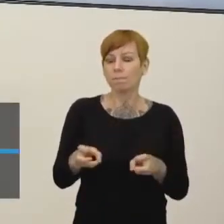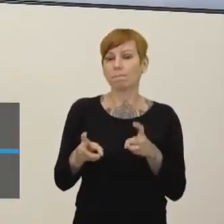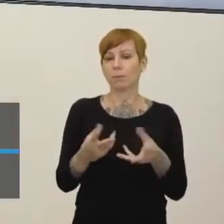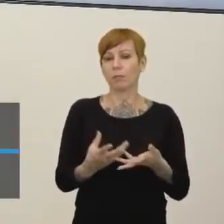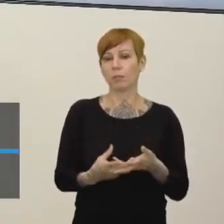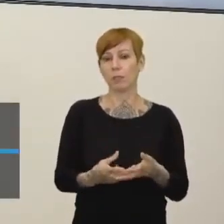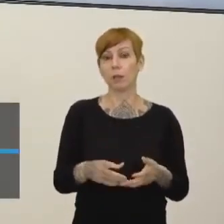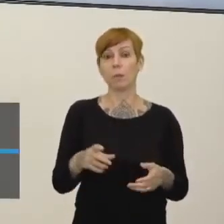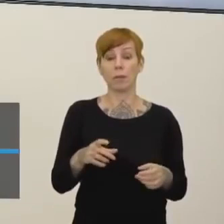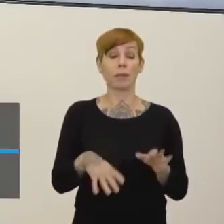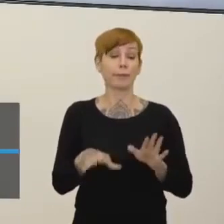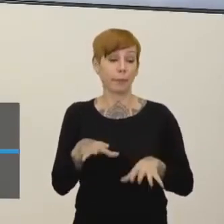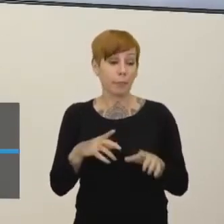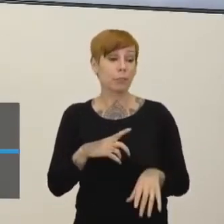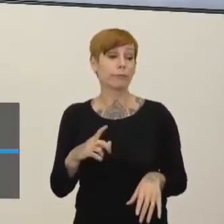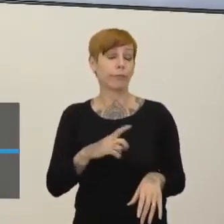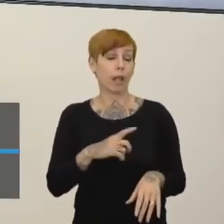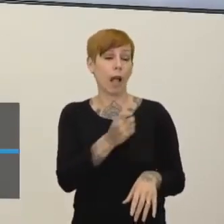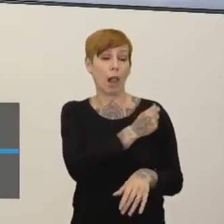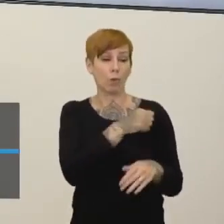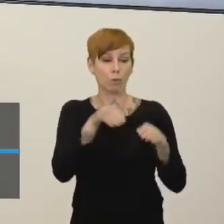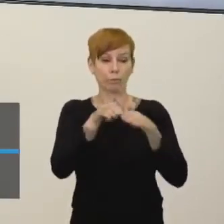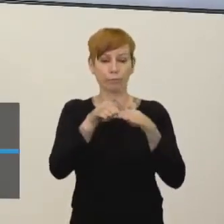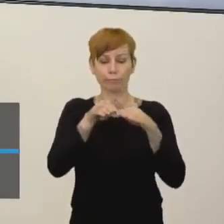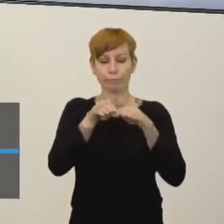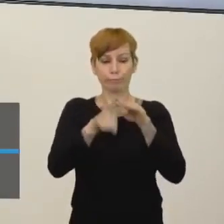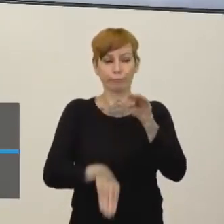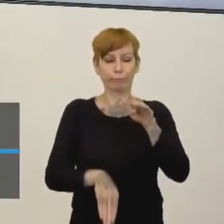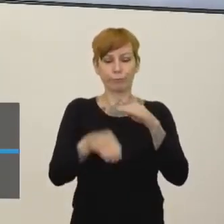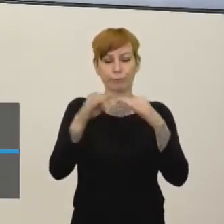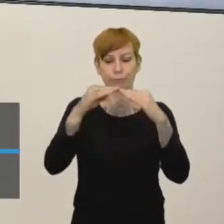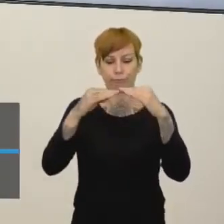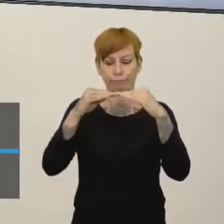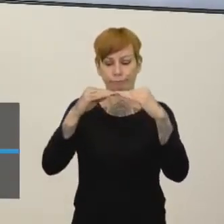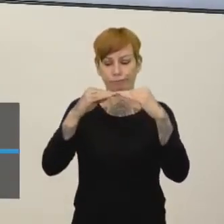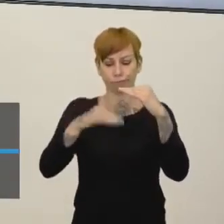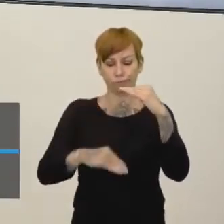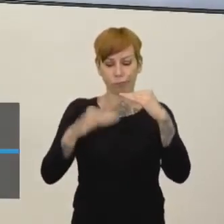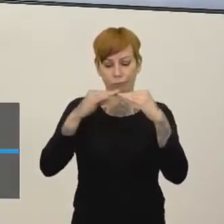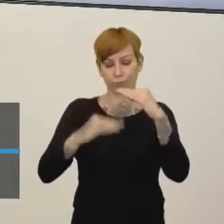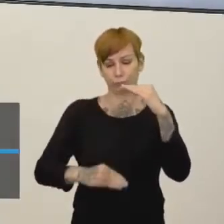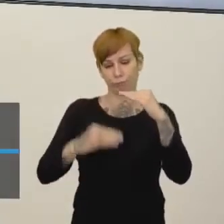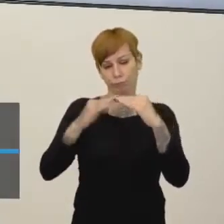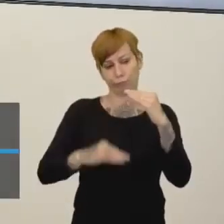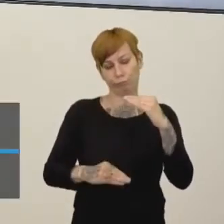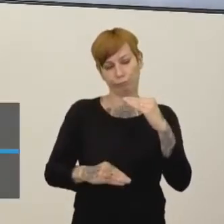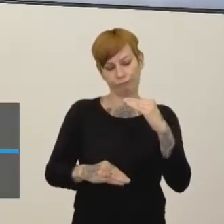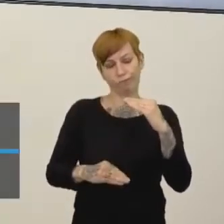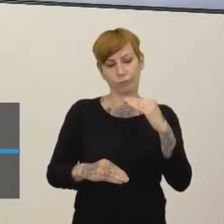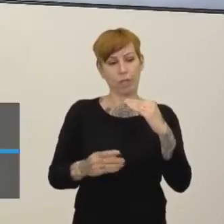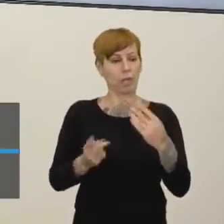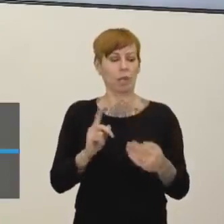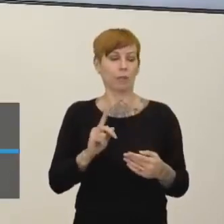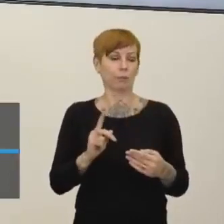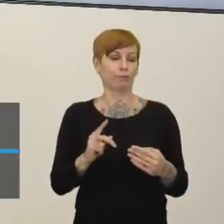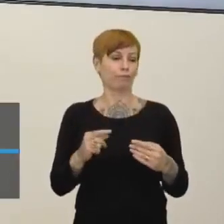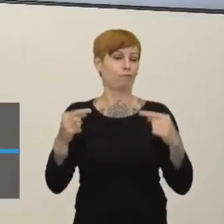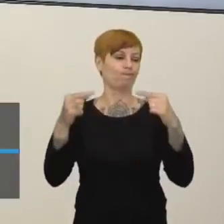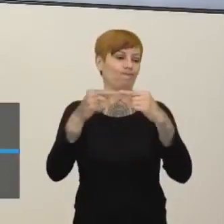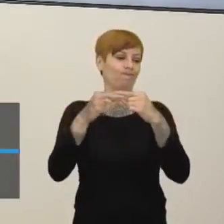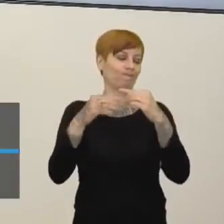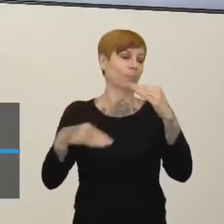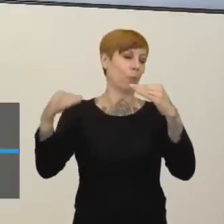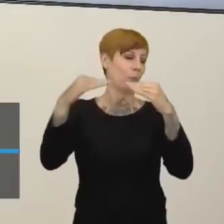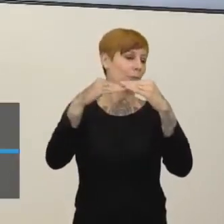nós temos alunos com habilidades inferiores ali, que não conseguem alcançar, né, o nível avançado. Só que eles vão fazer uma divisão que